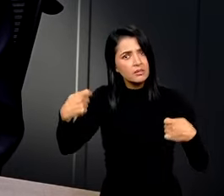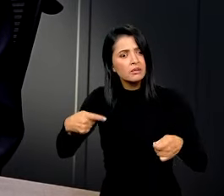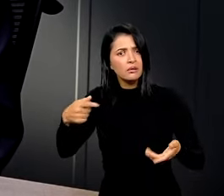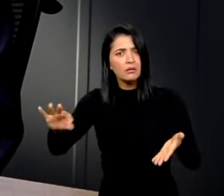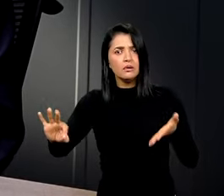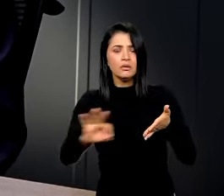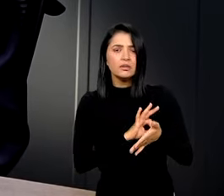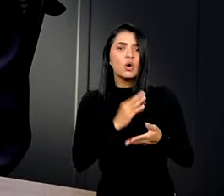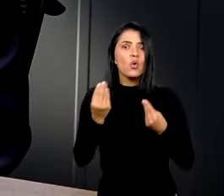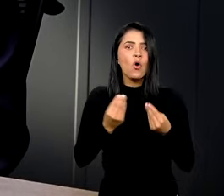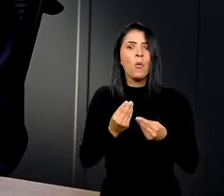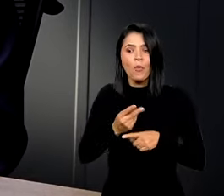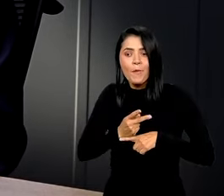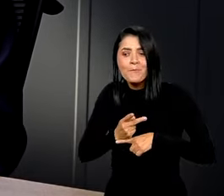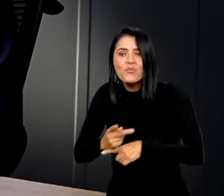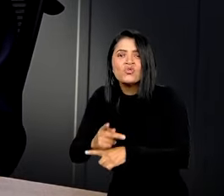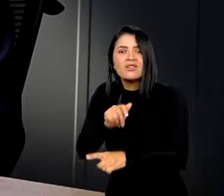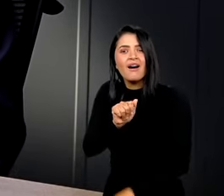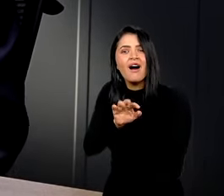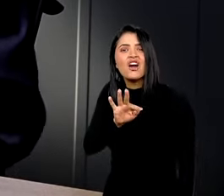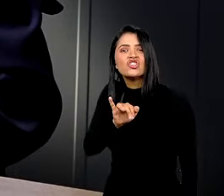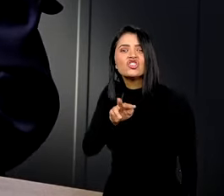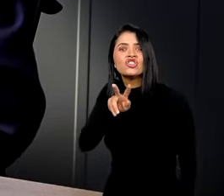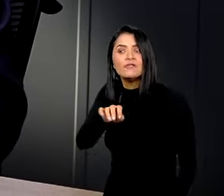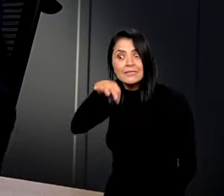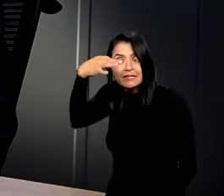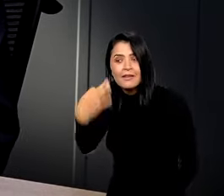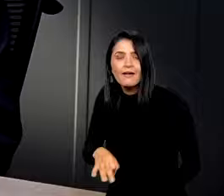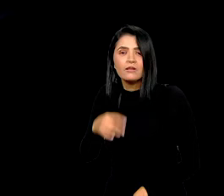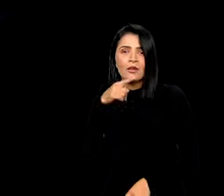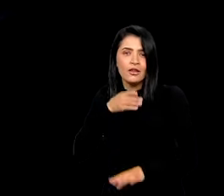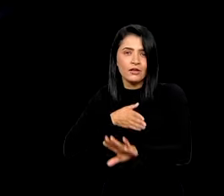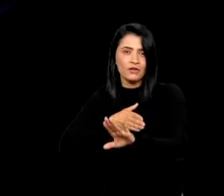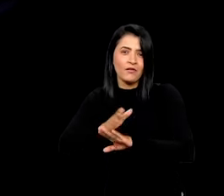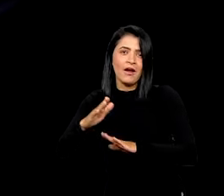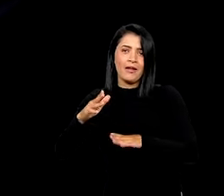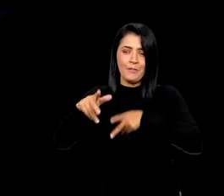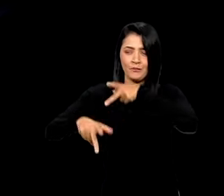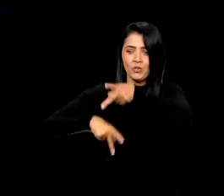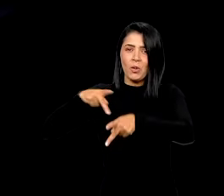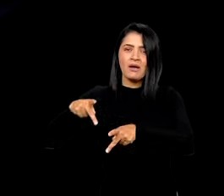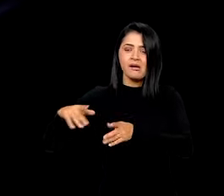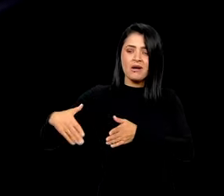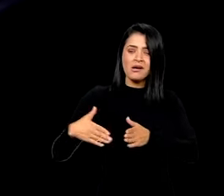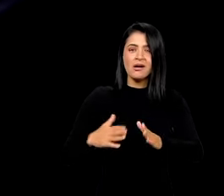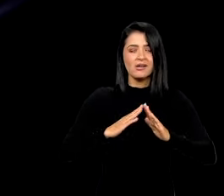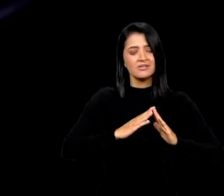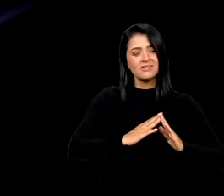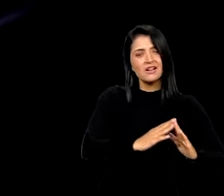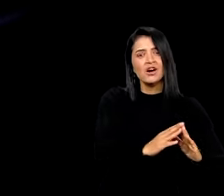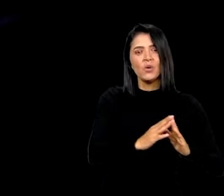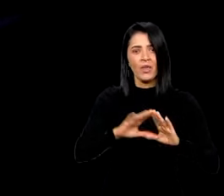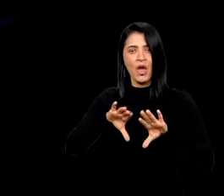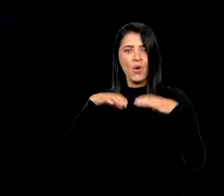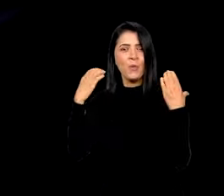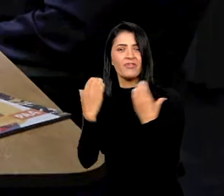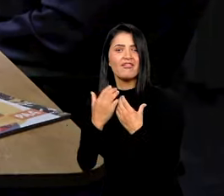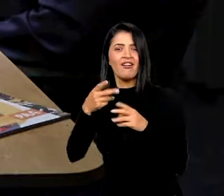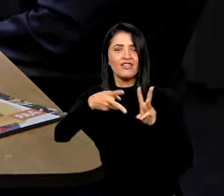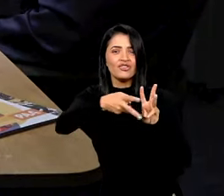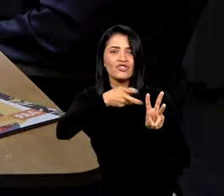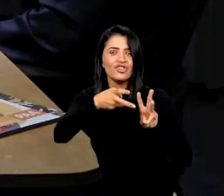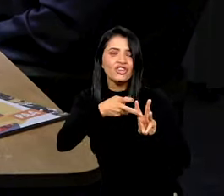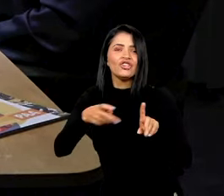deveriam estar através da busca ativa. Eu estou falando para a gente ir nas populações ribeirinhas, nas comunidades indígenas,